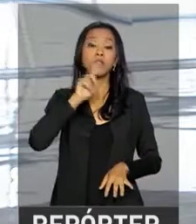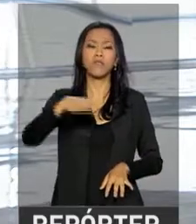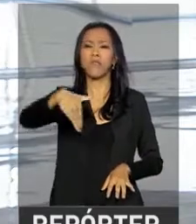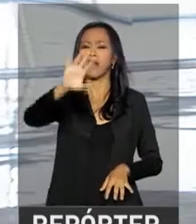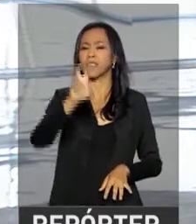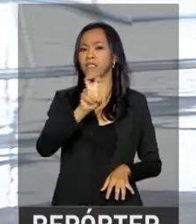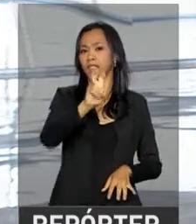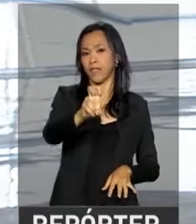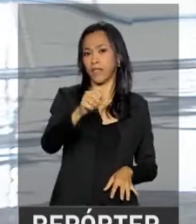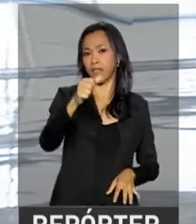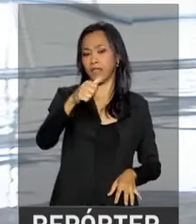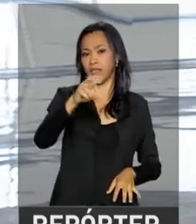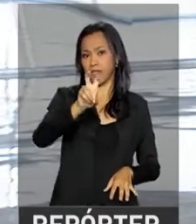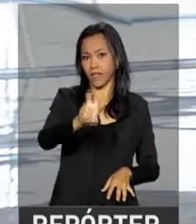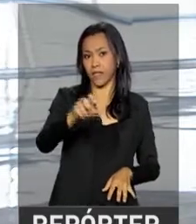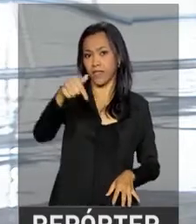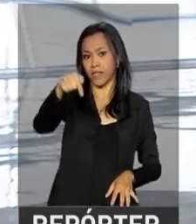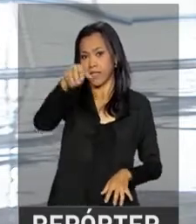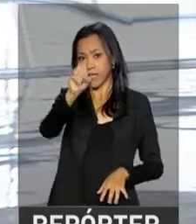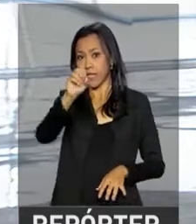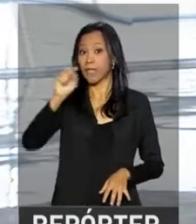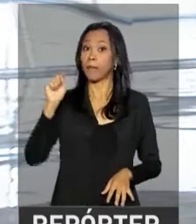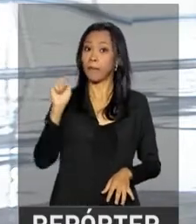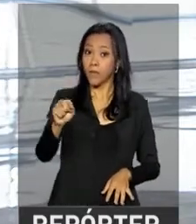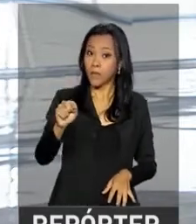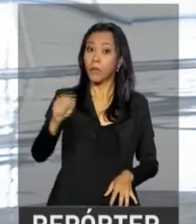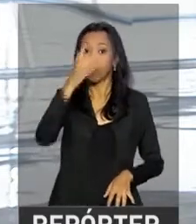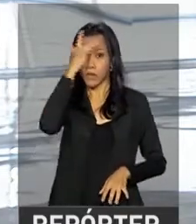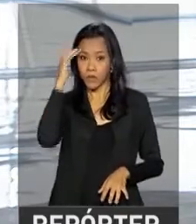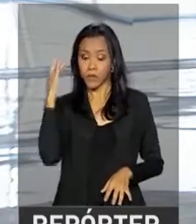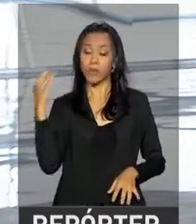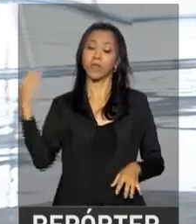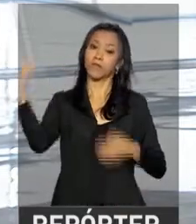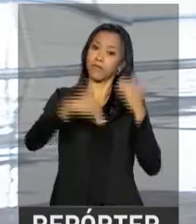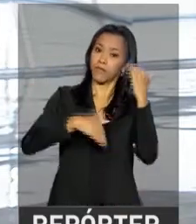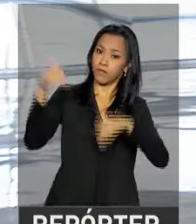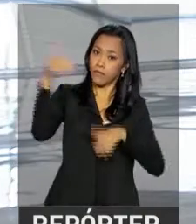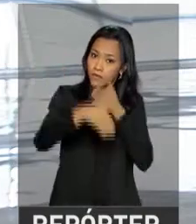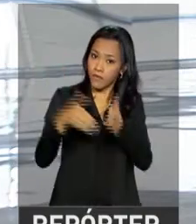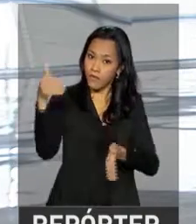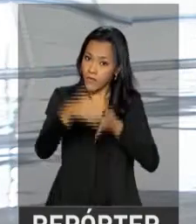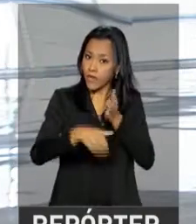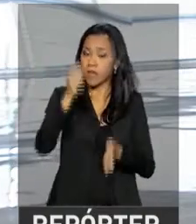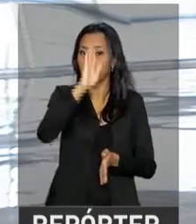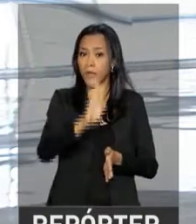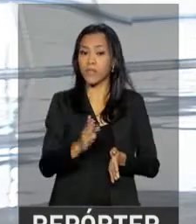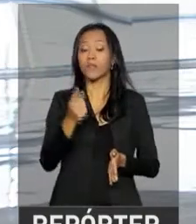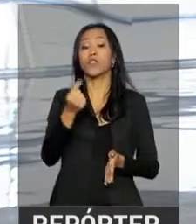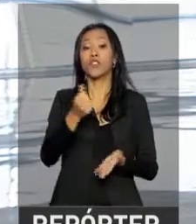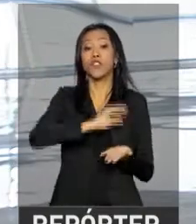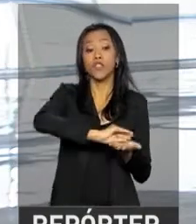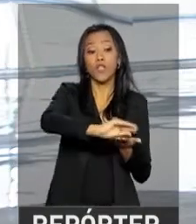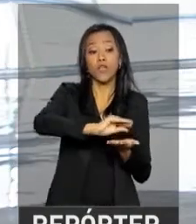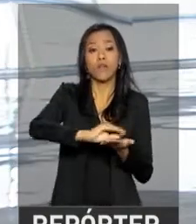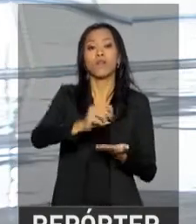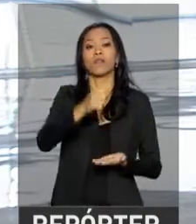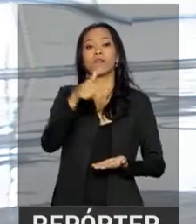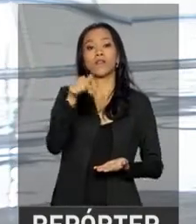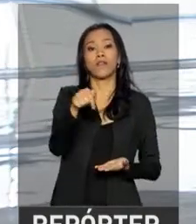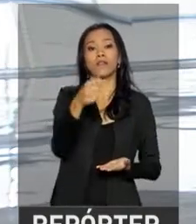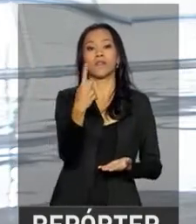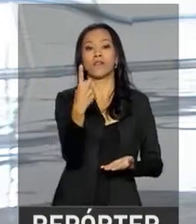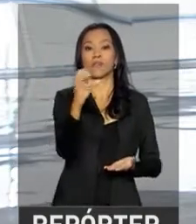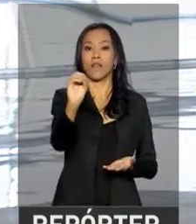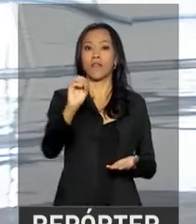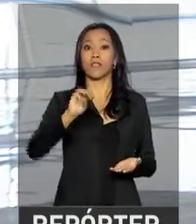570 mil turistas visitam o Brasil e injetam na economia cerca de 710 milhões de